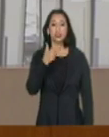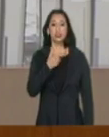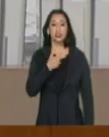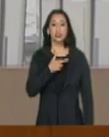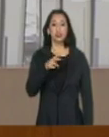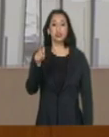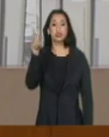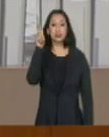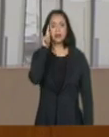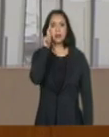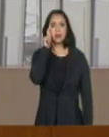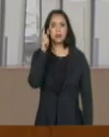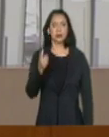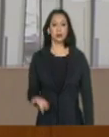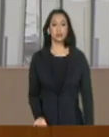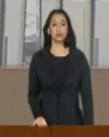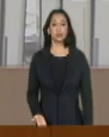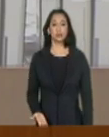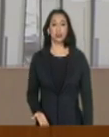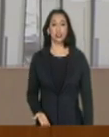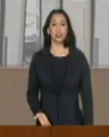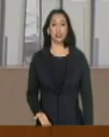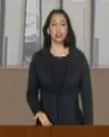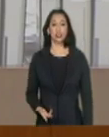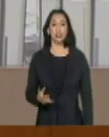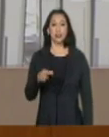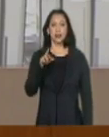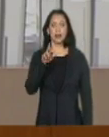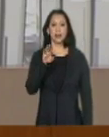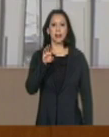Gilmar. A Receita pede